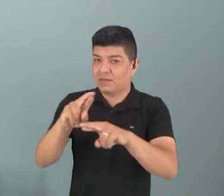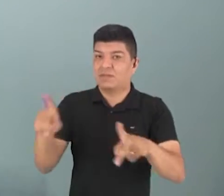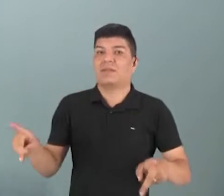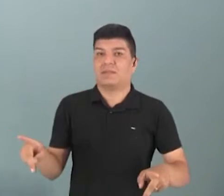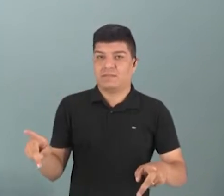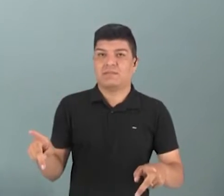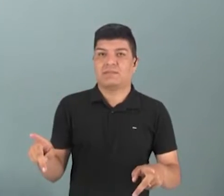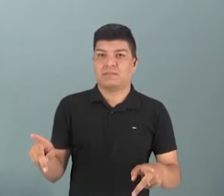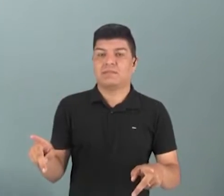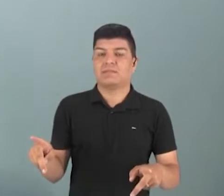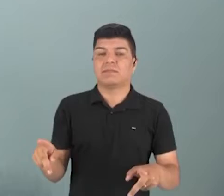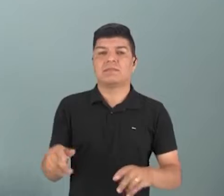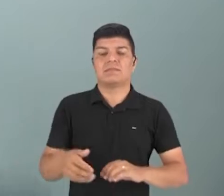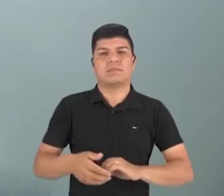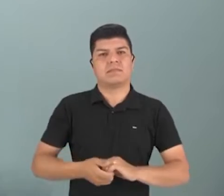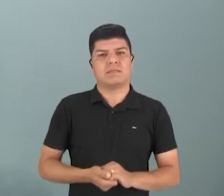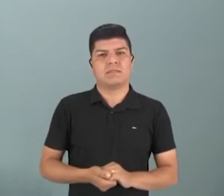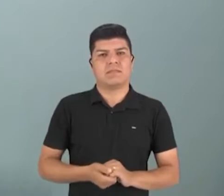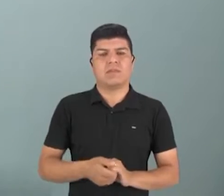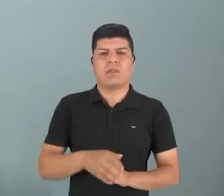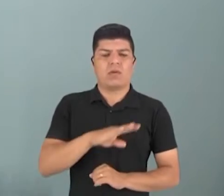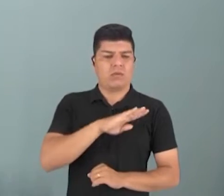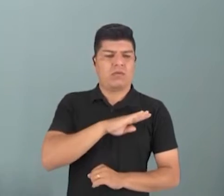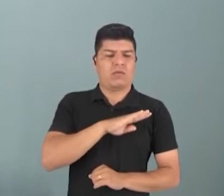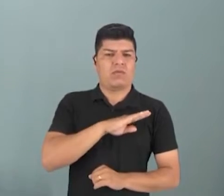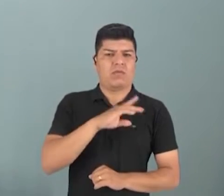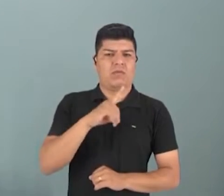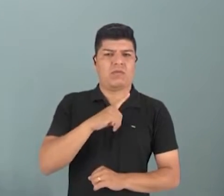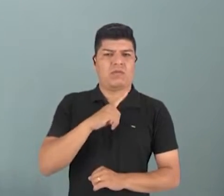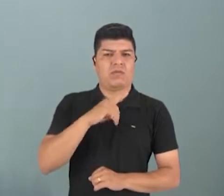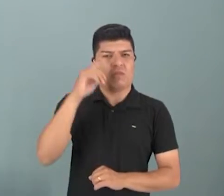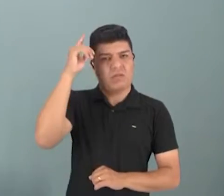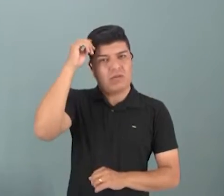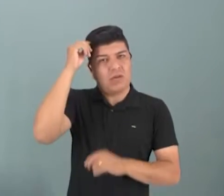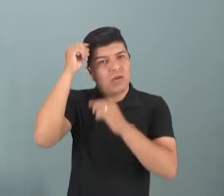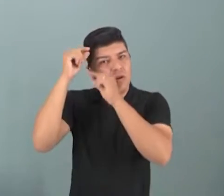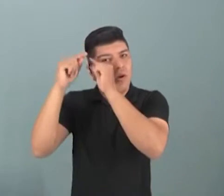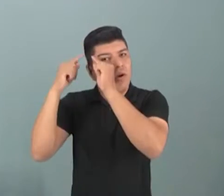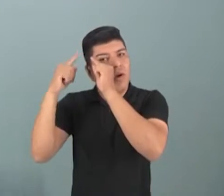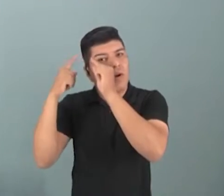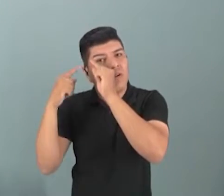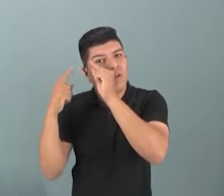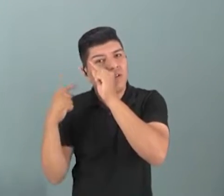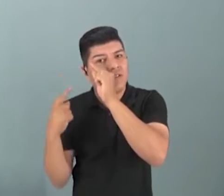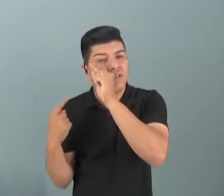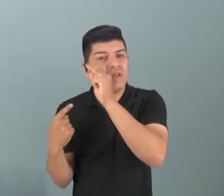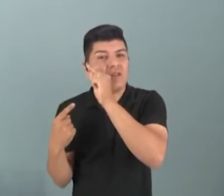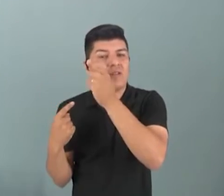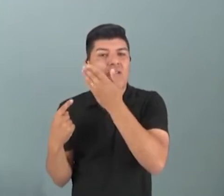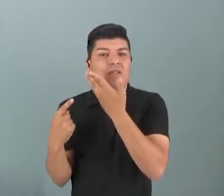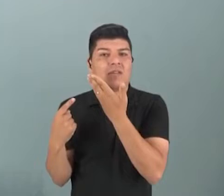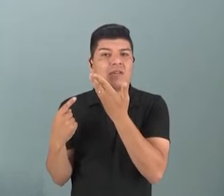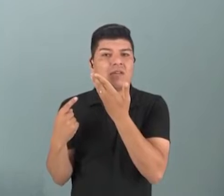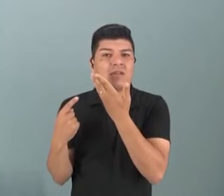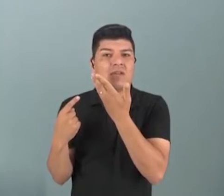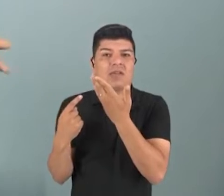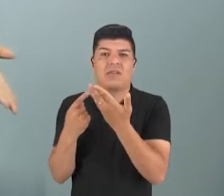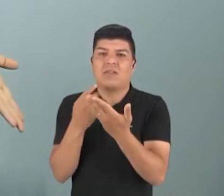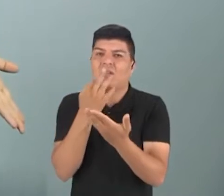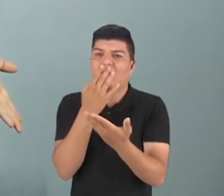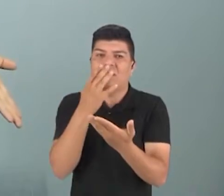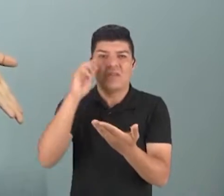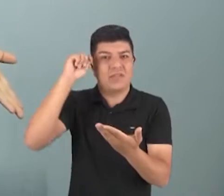diferenças a o colega tem cabelo cacheado e ele a cor dele é